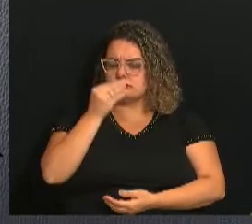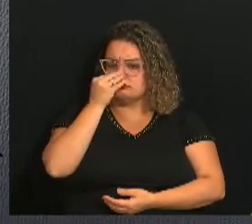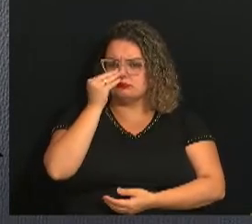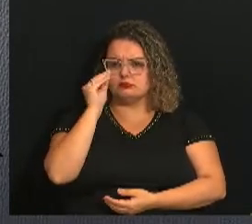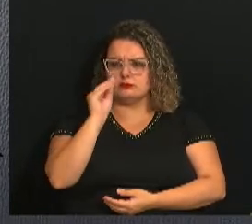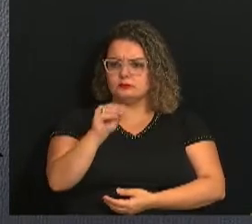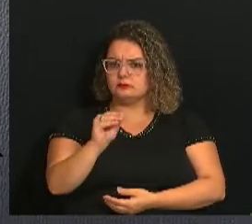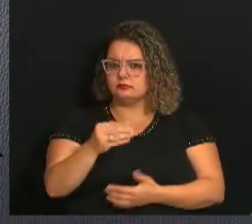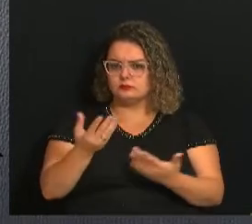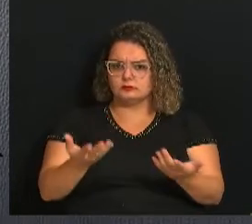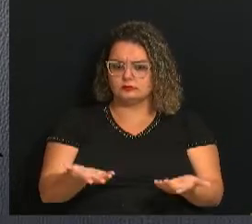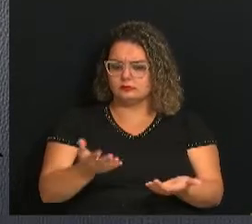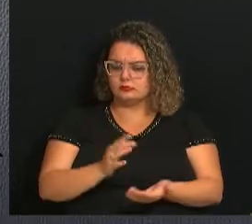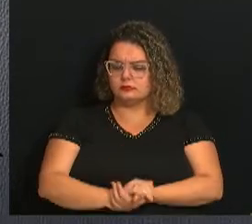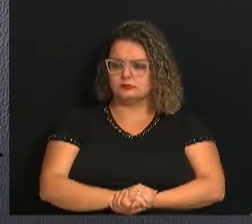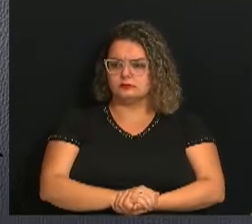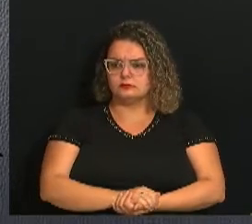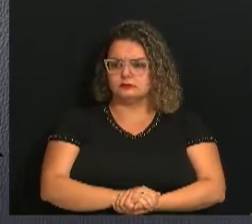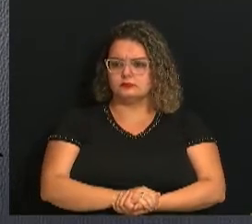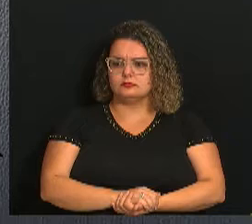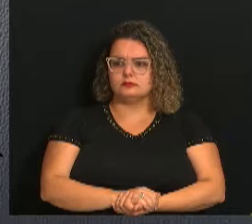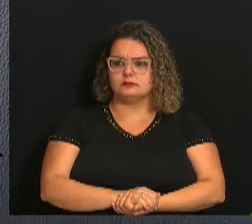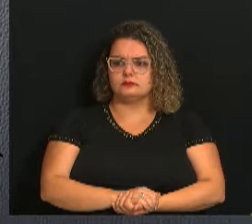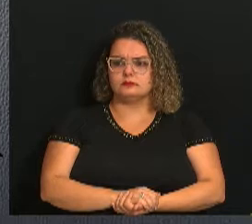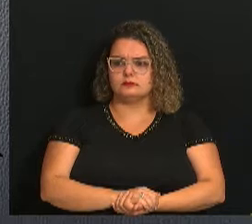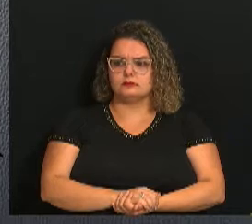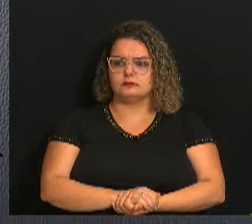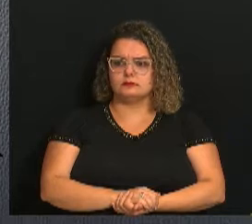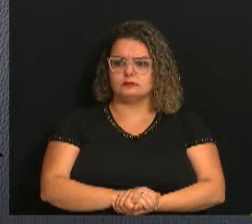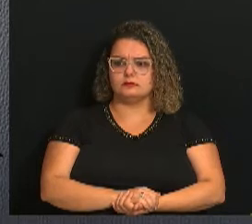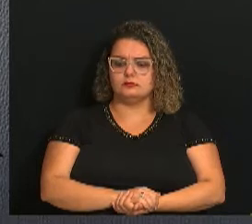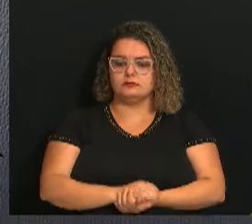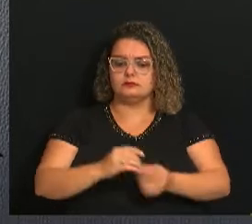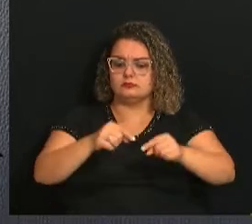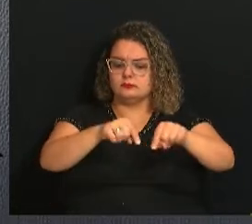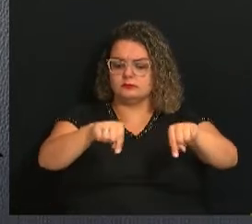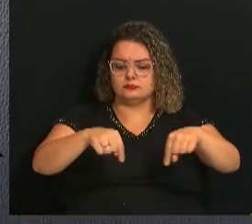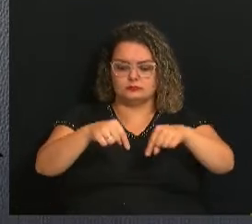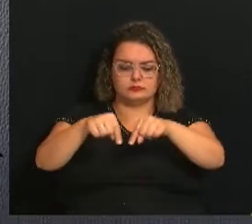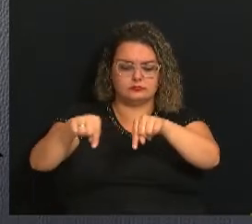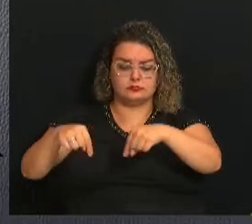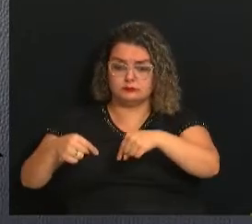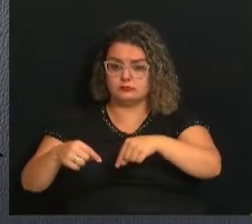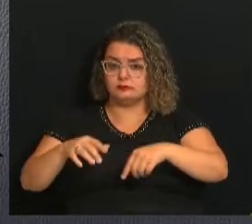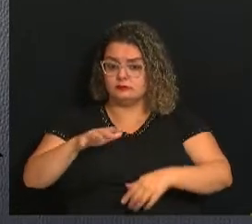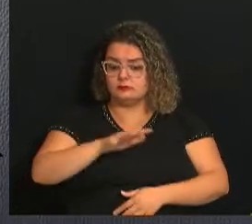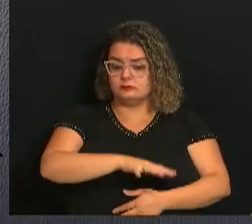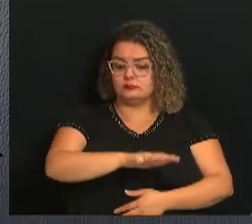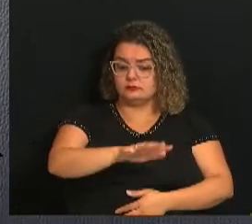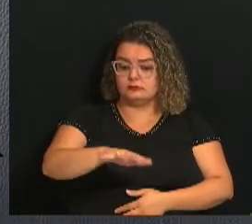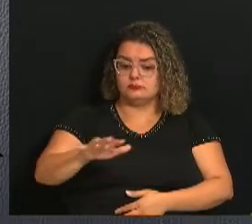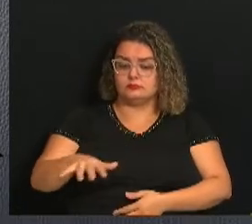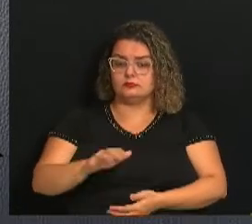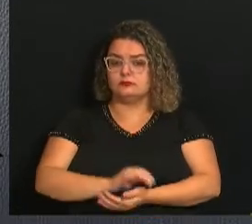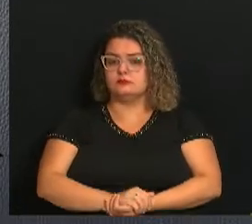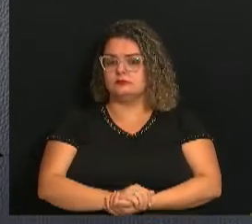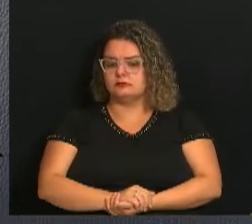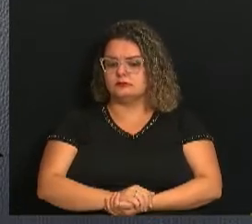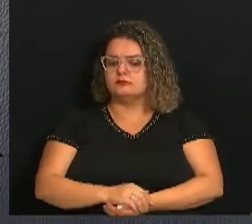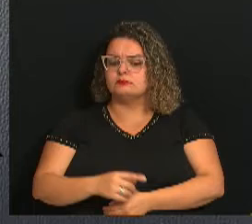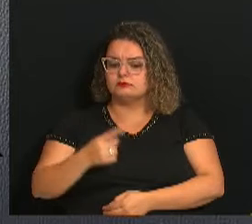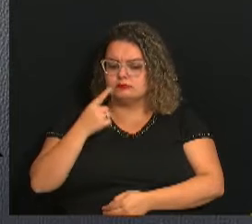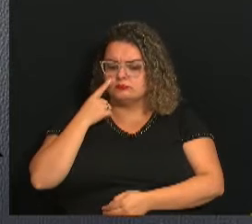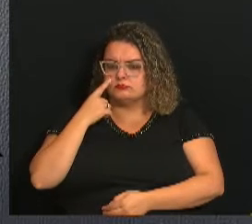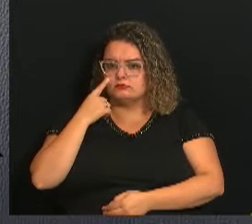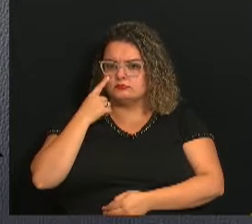Enfim, as determinadas salas, determinados espaços ali, a gente vê o quanto não